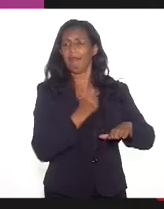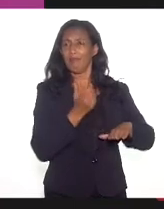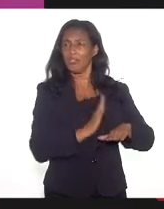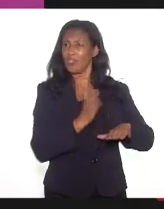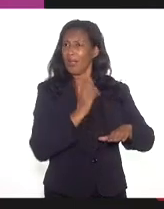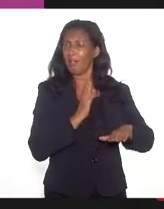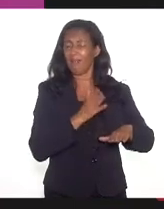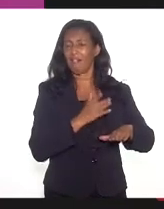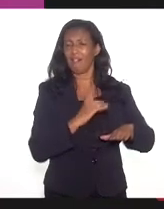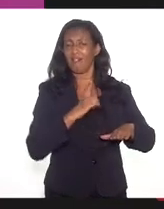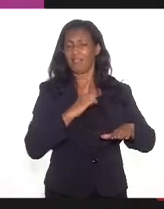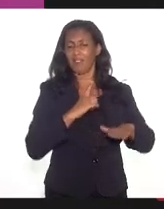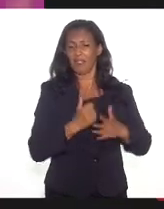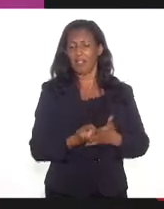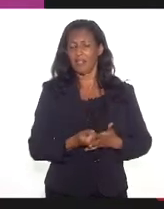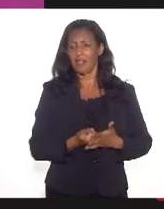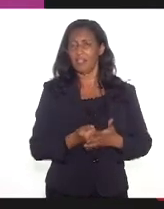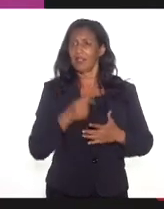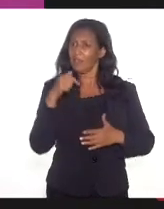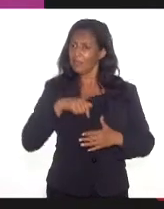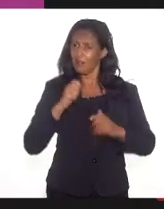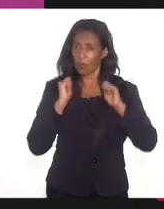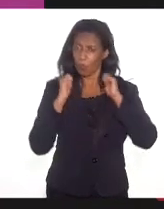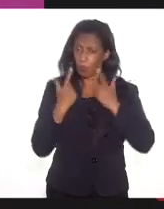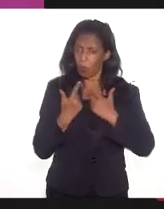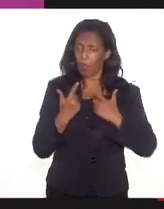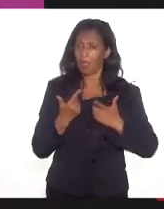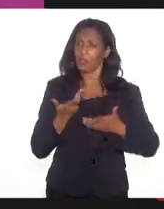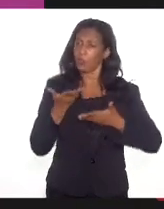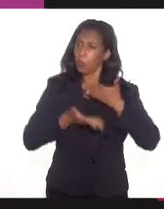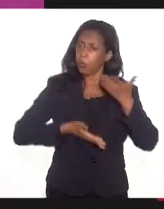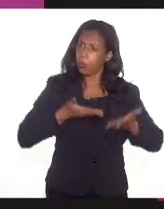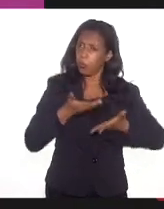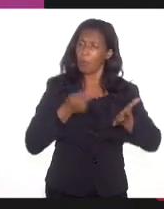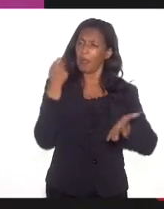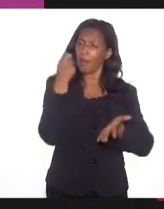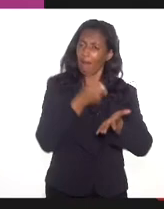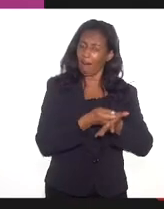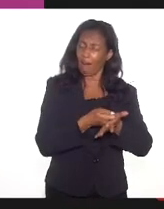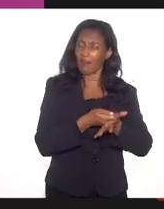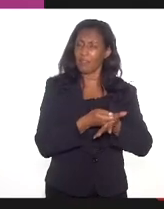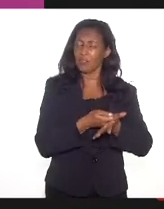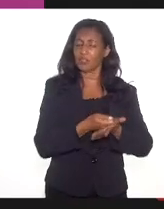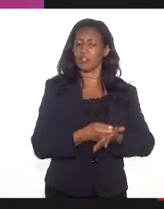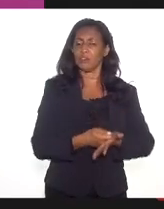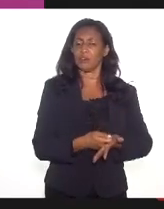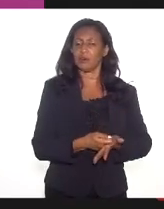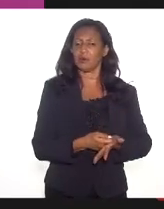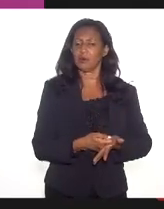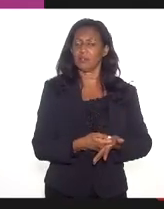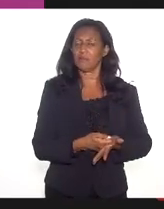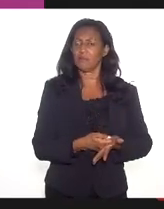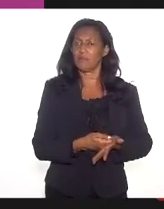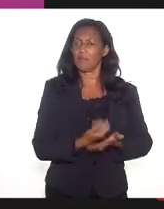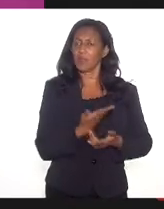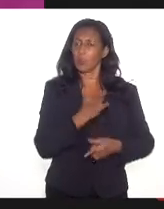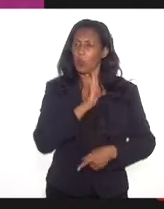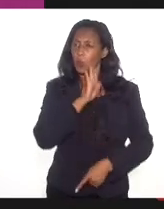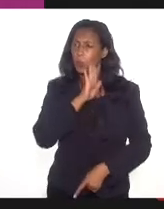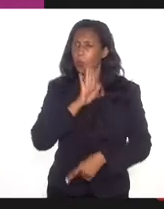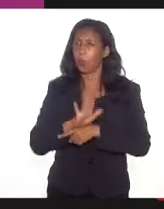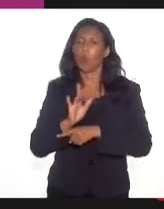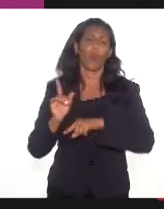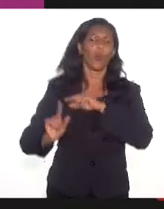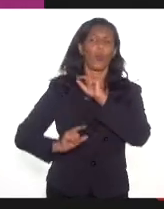aqui é colaboraram pra que a gente garantisse né essa essa defesa do que que é